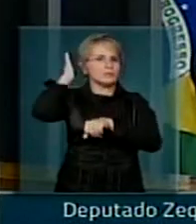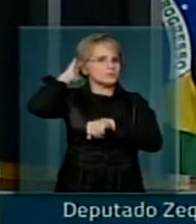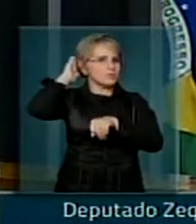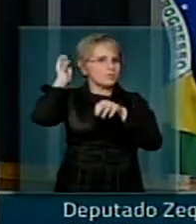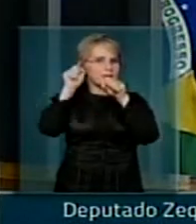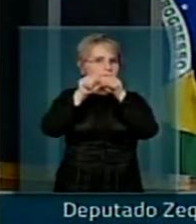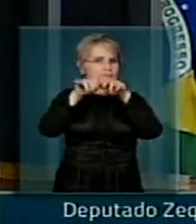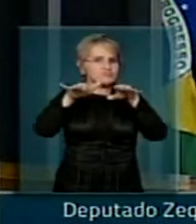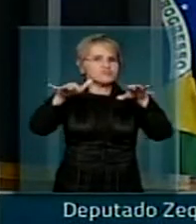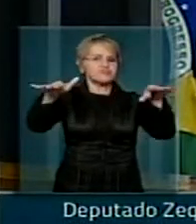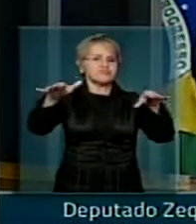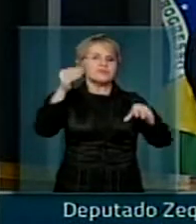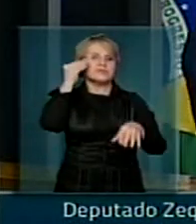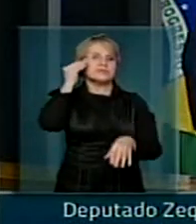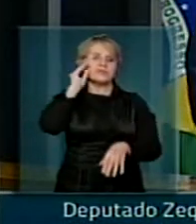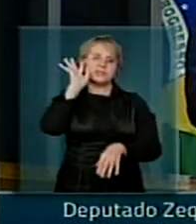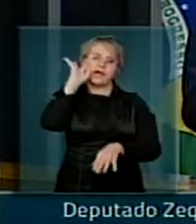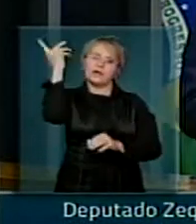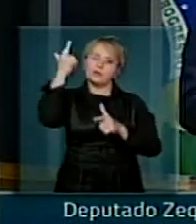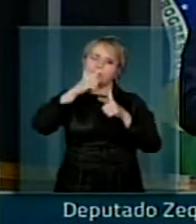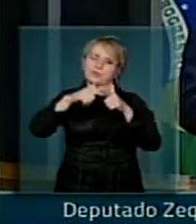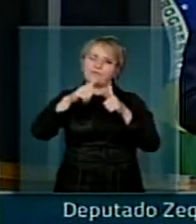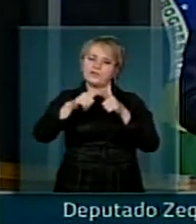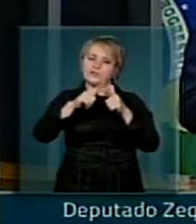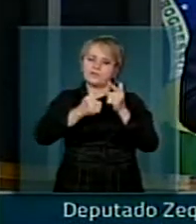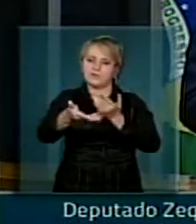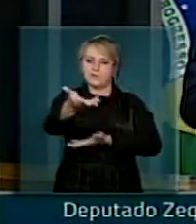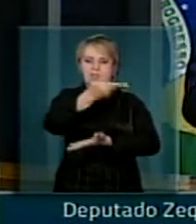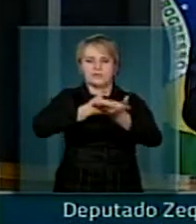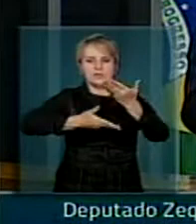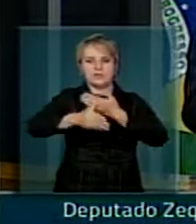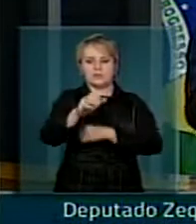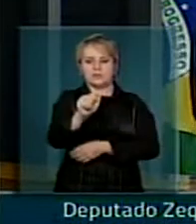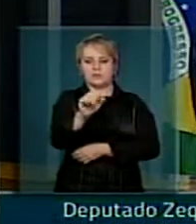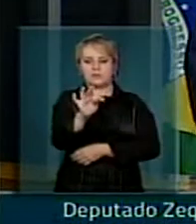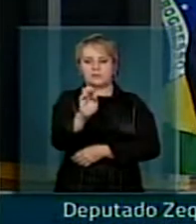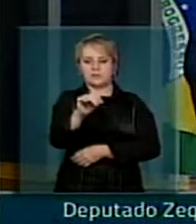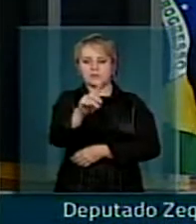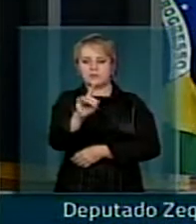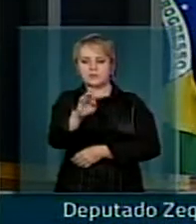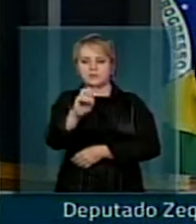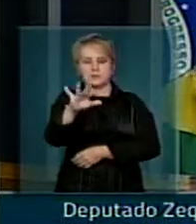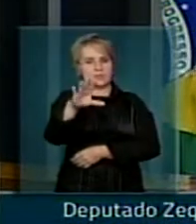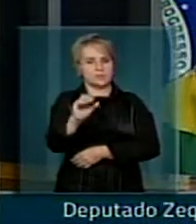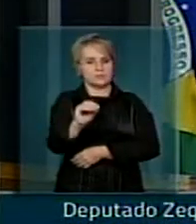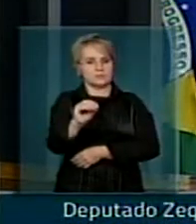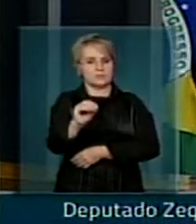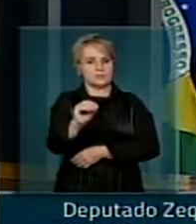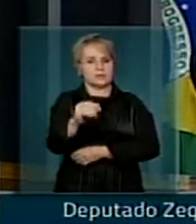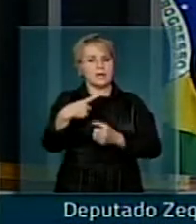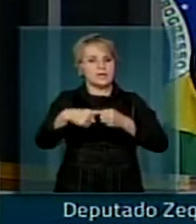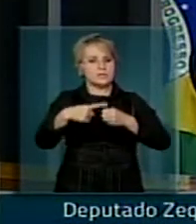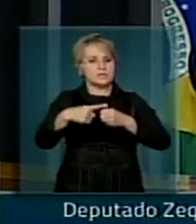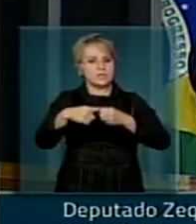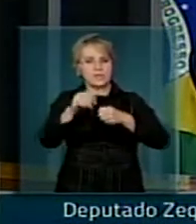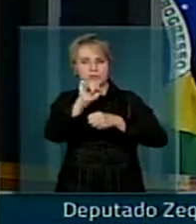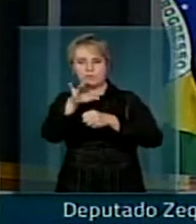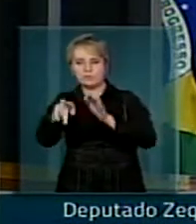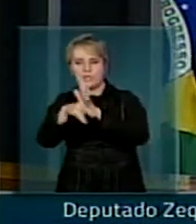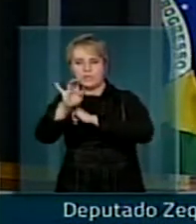resolva esse sério problema de atendimento. As cidades do Sudeste do Pará crescem violentamente.